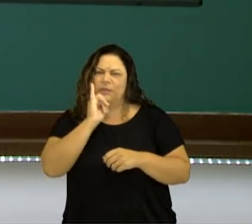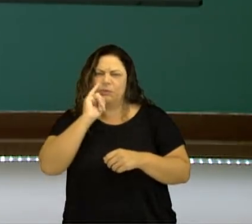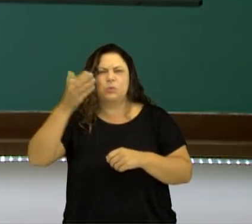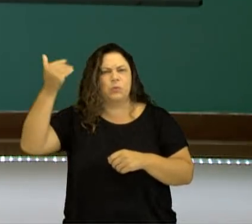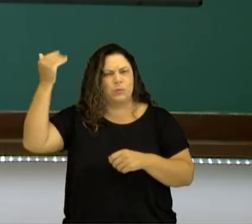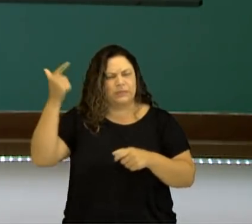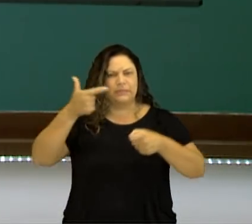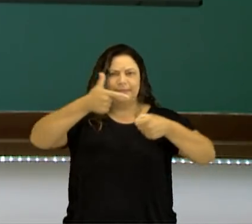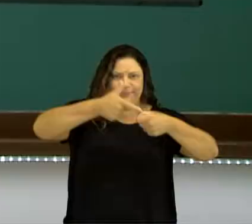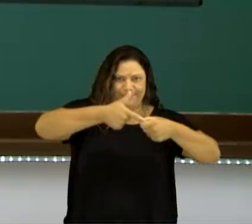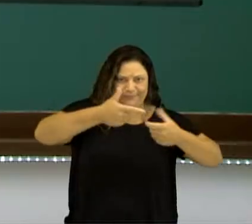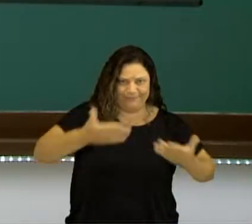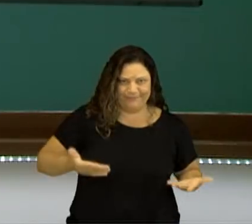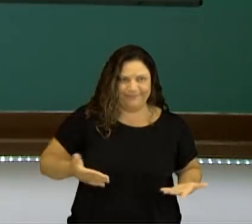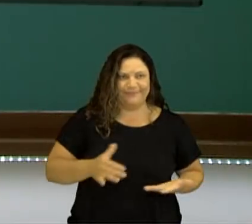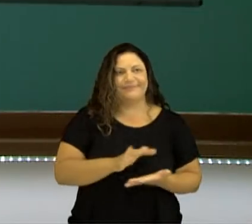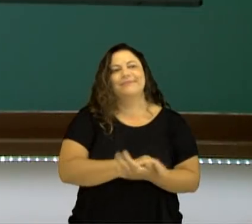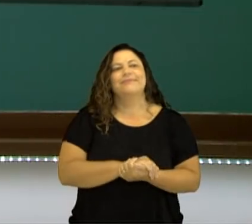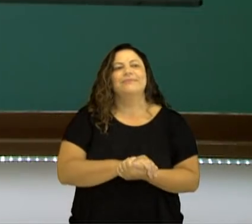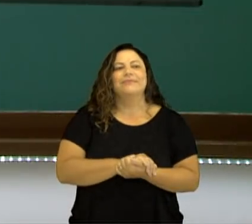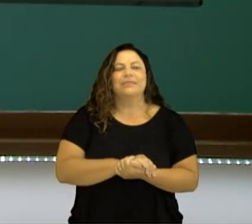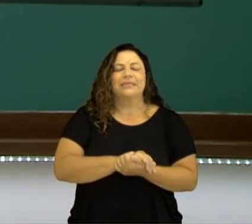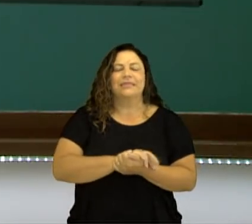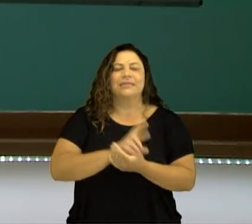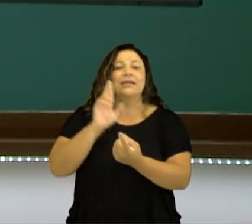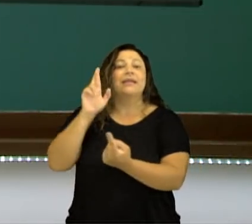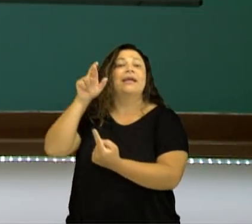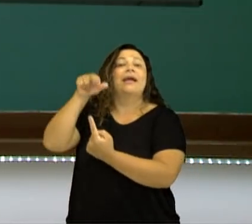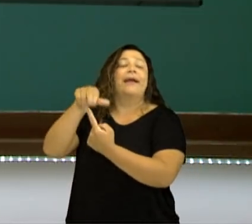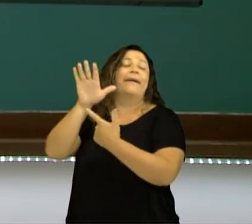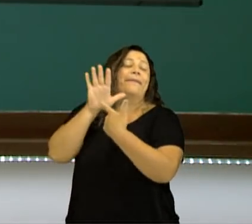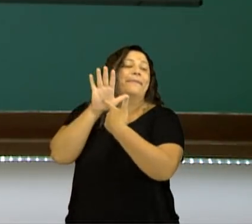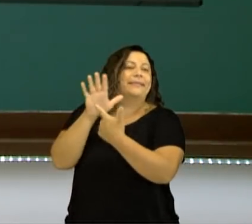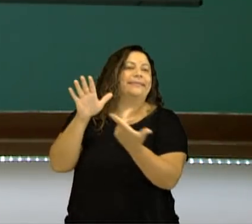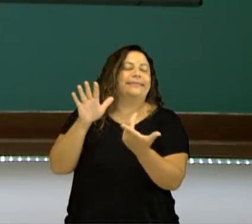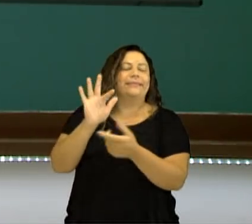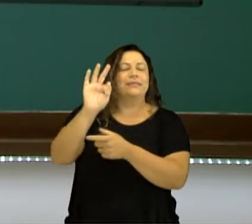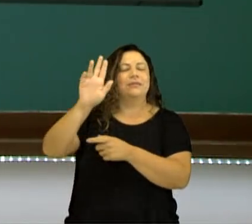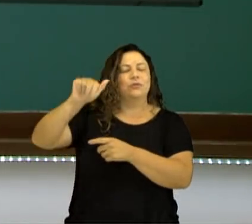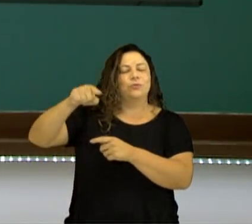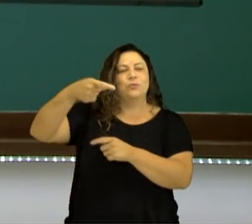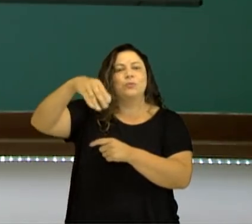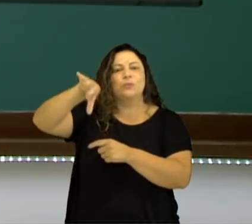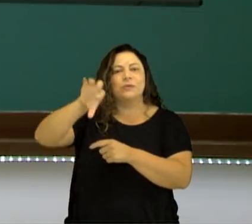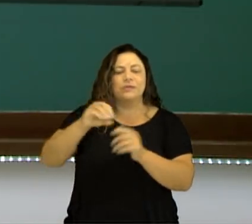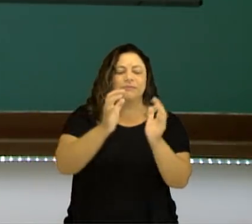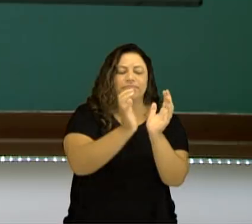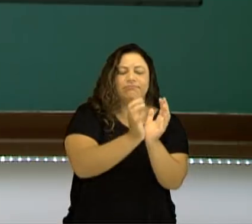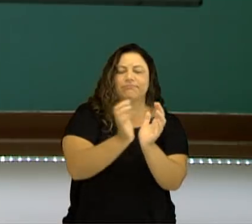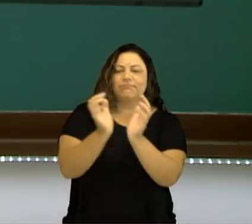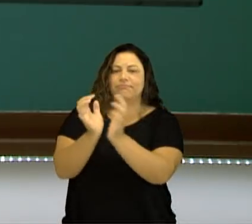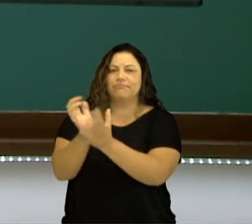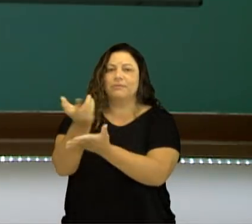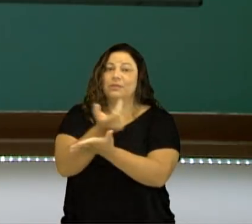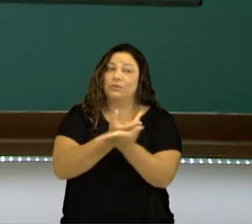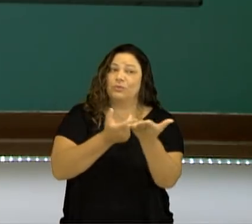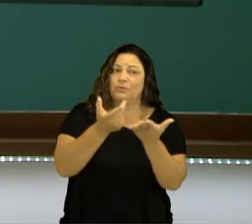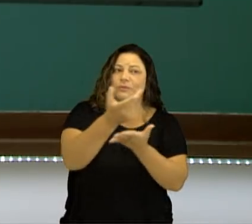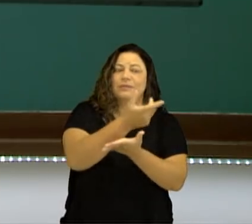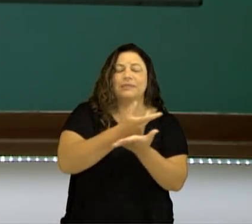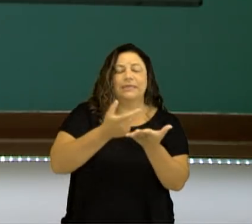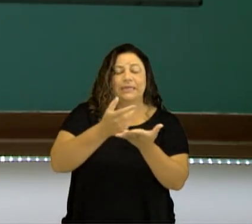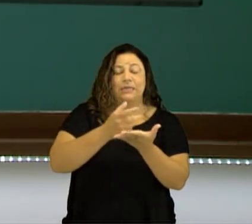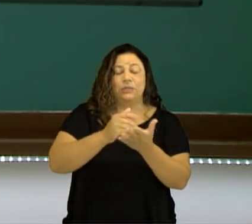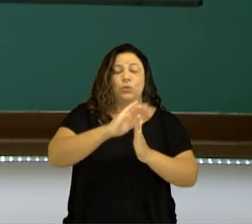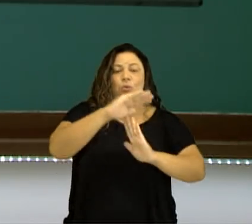de combustível, tá? E a representação de uma função através de um diagrama, onde todos os elementos do conjunto